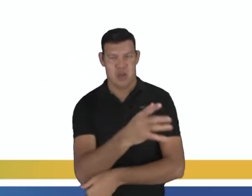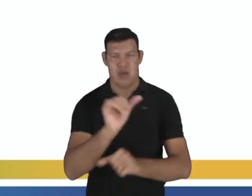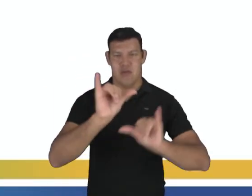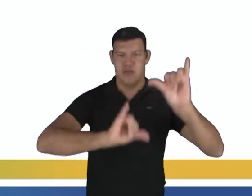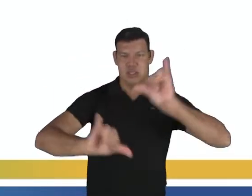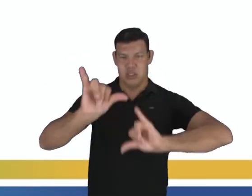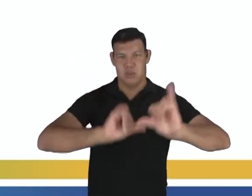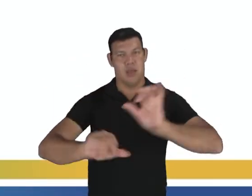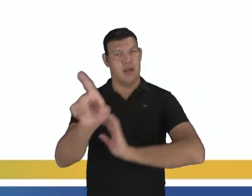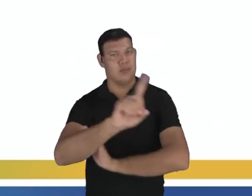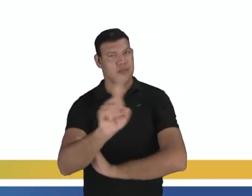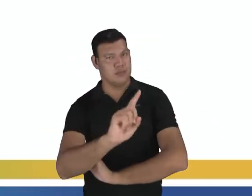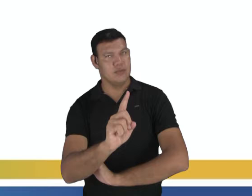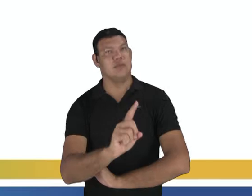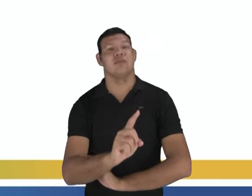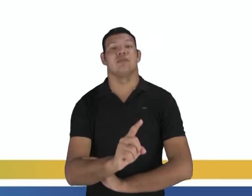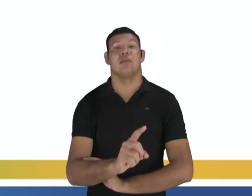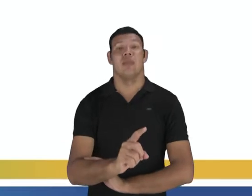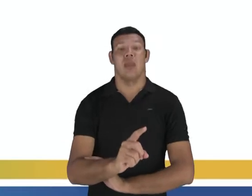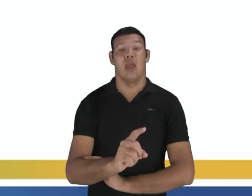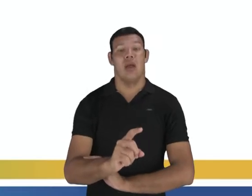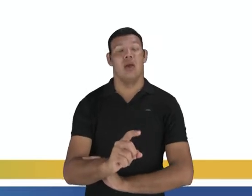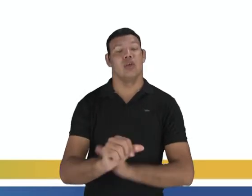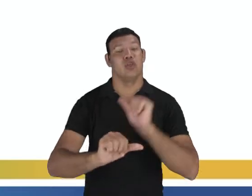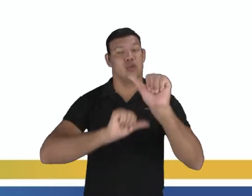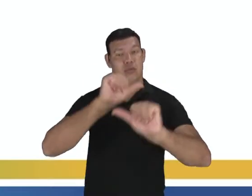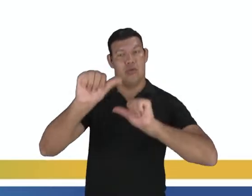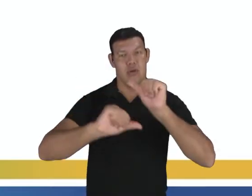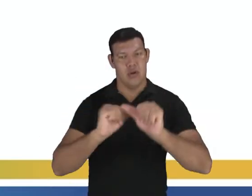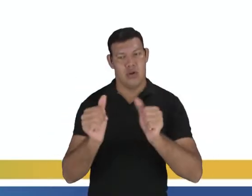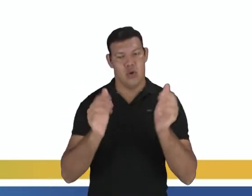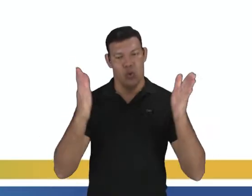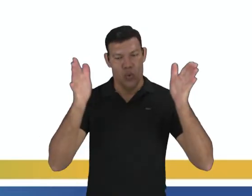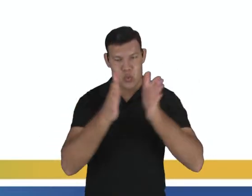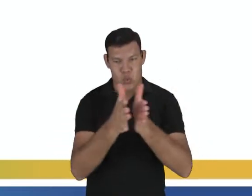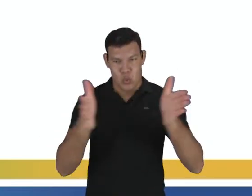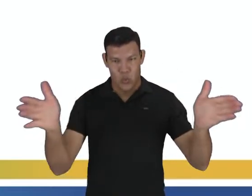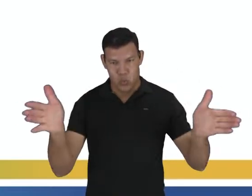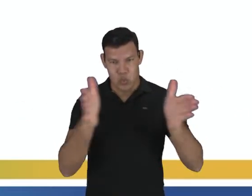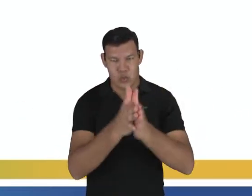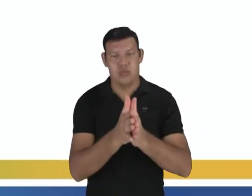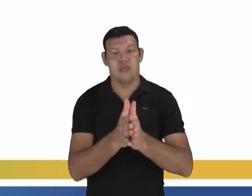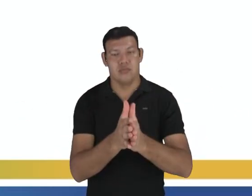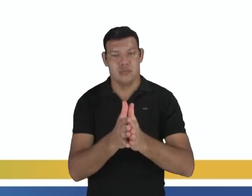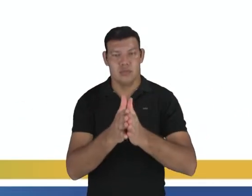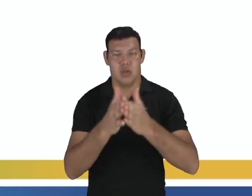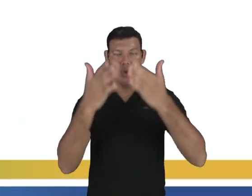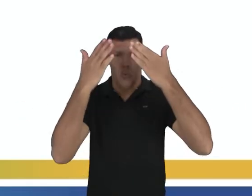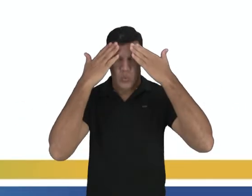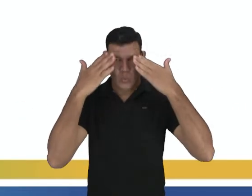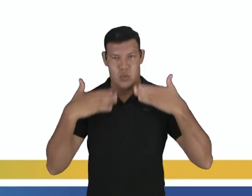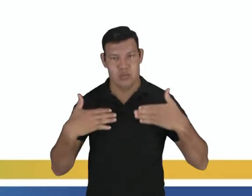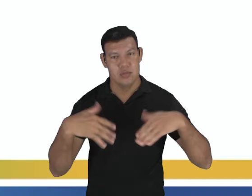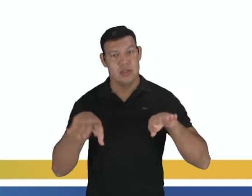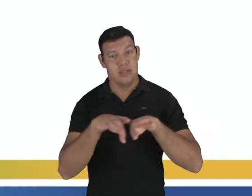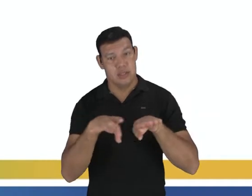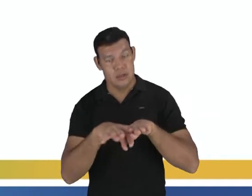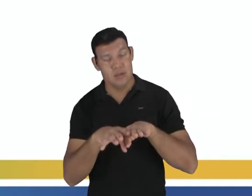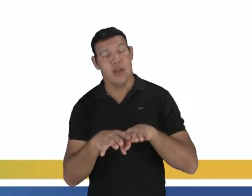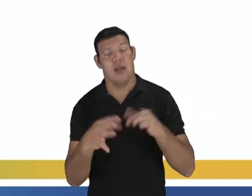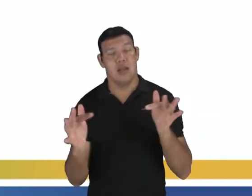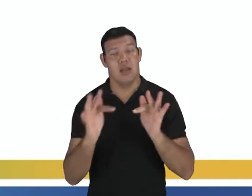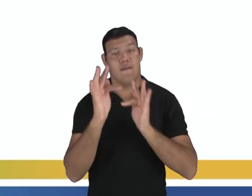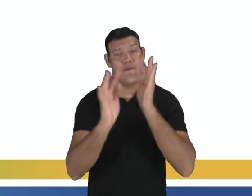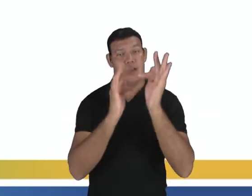gente tem a mudança na forma, no tamanho, na aparência e no seu estado físico. E no